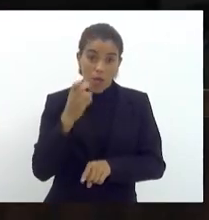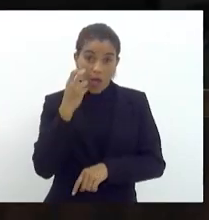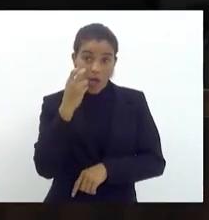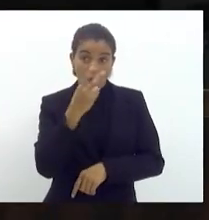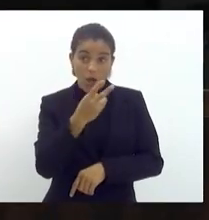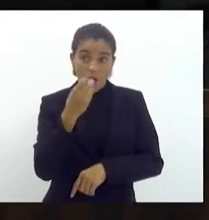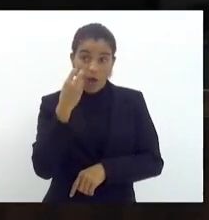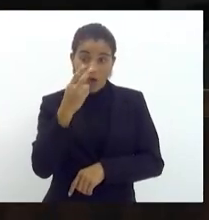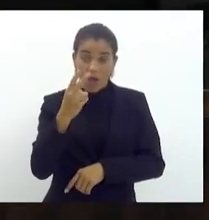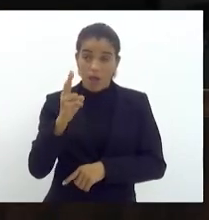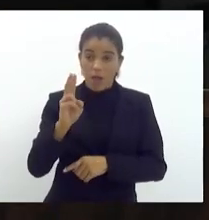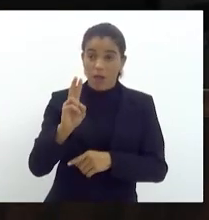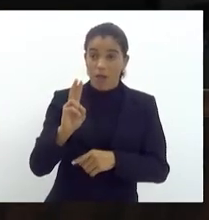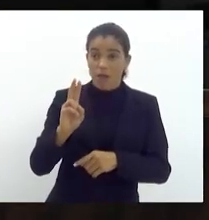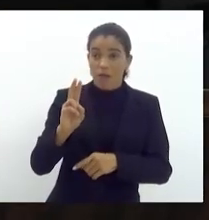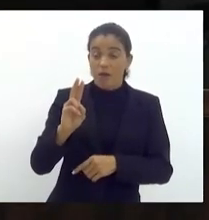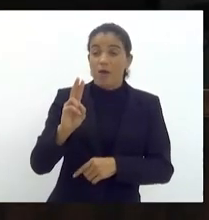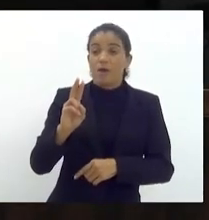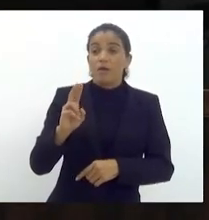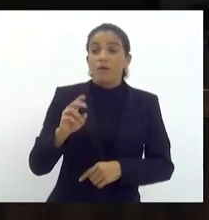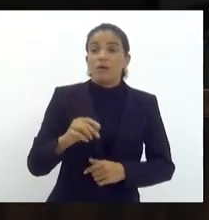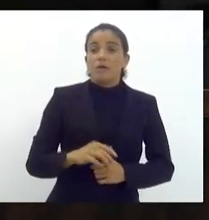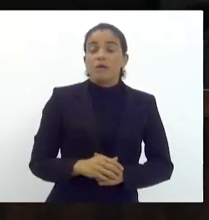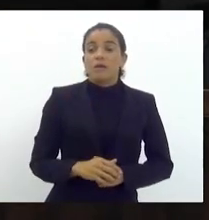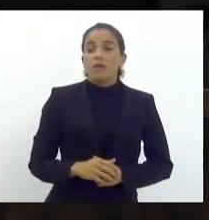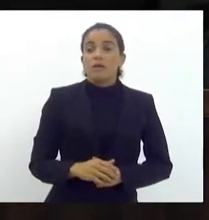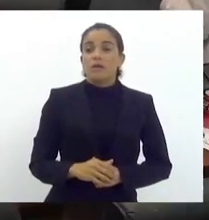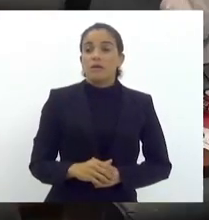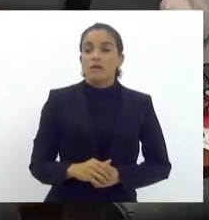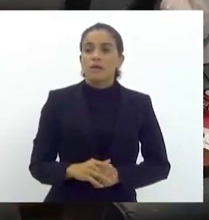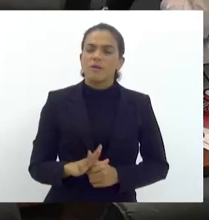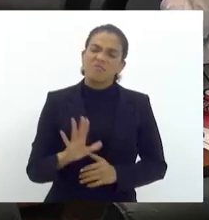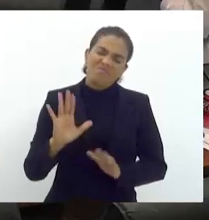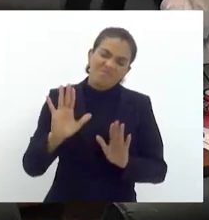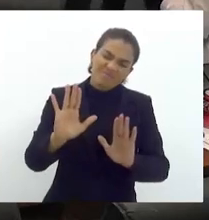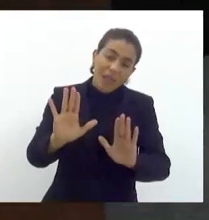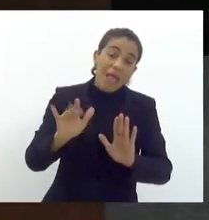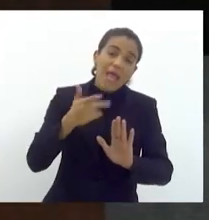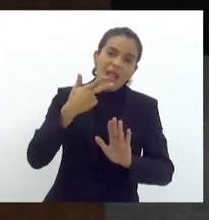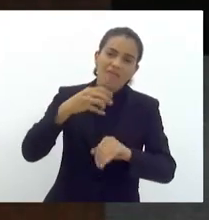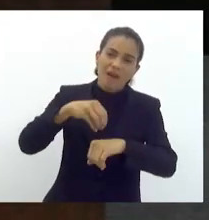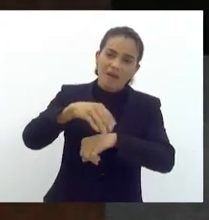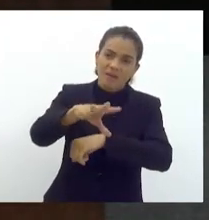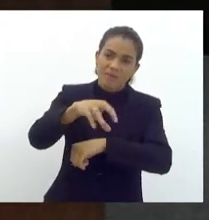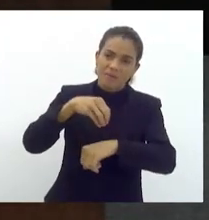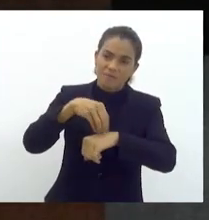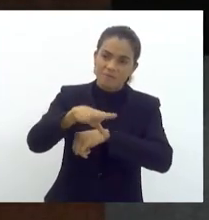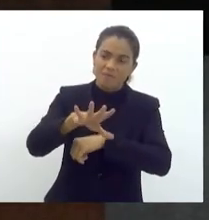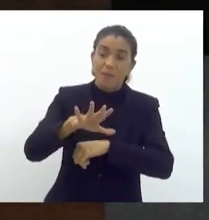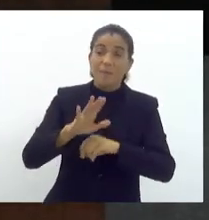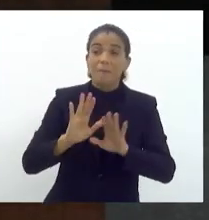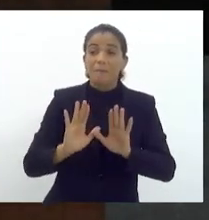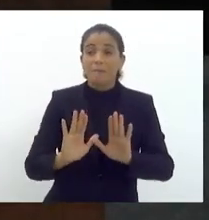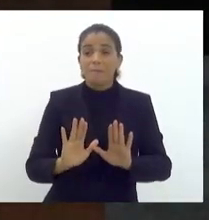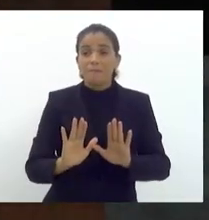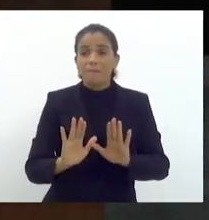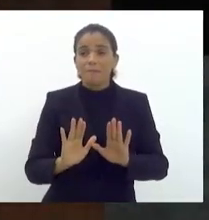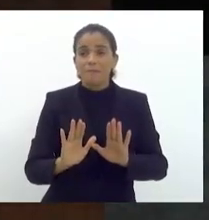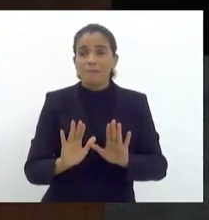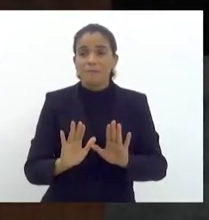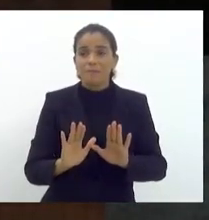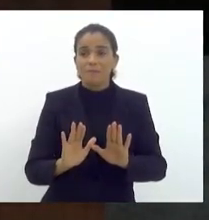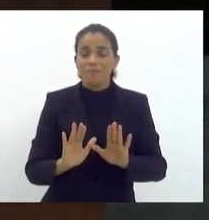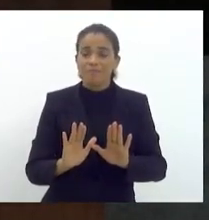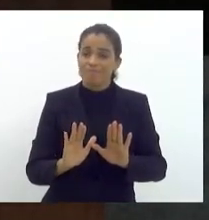olhada aqui no vídeo aqui dá notícia que melhor deixar o Márcio dar notícia mas é o seguinte